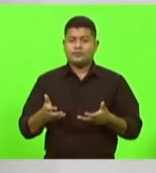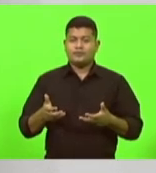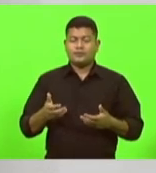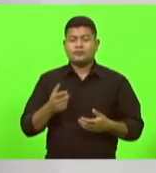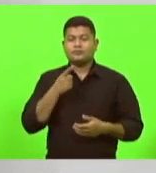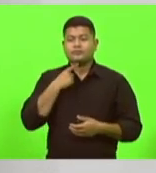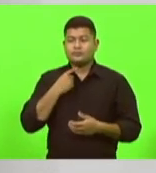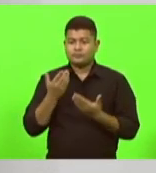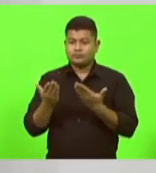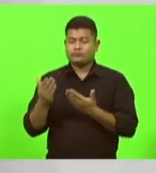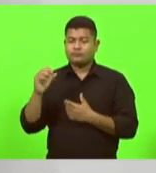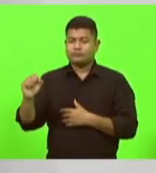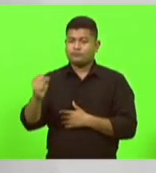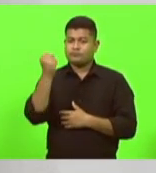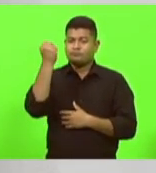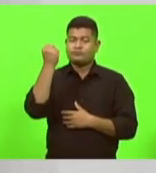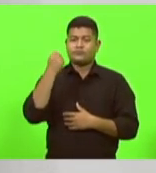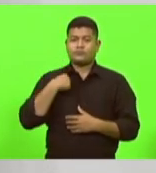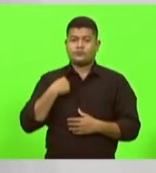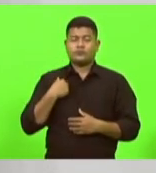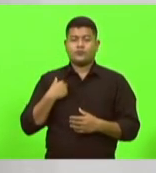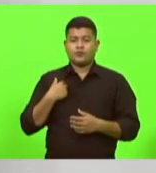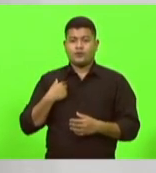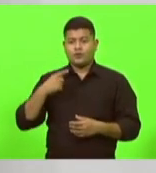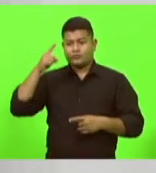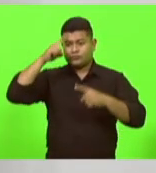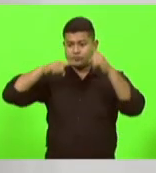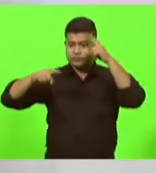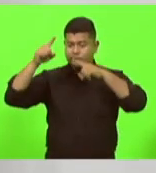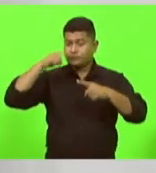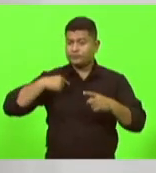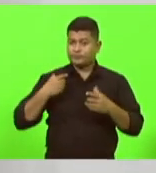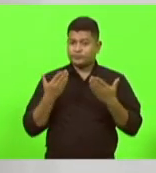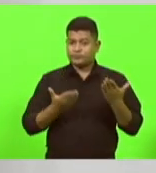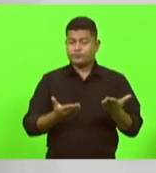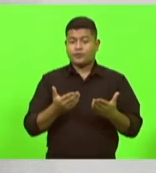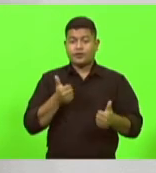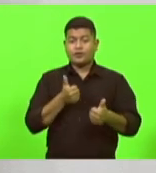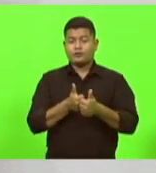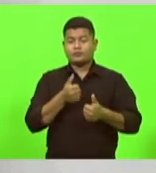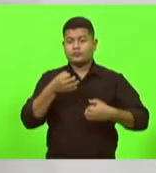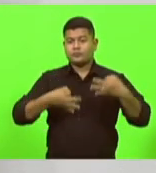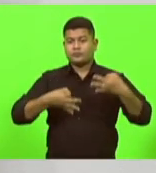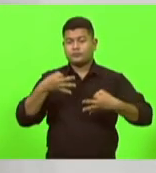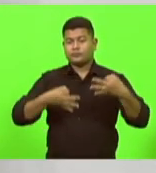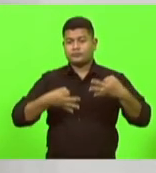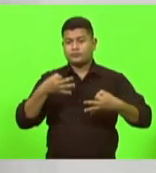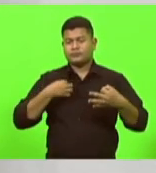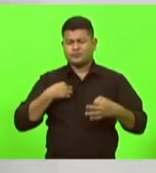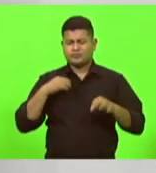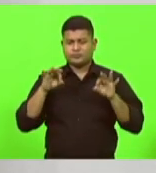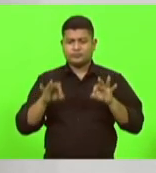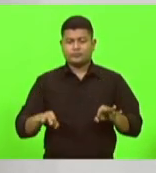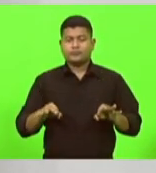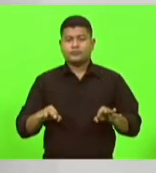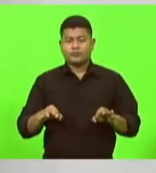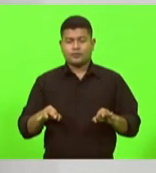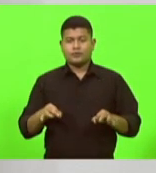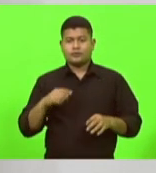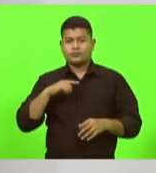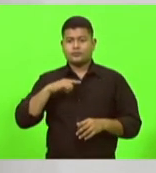de conduzir a Justiça de Santa Catarina, e tenho certeza que a conduzirá com grandeza